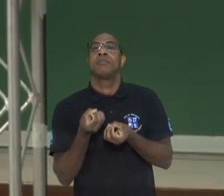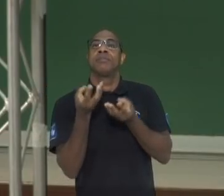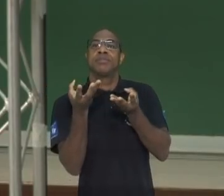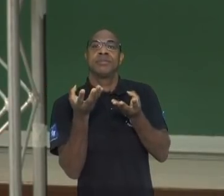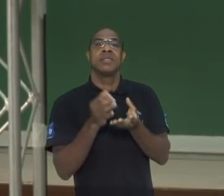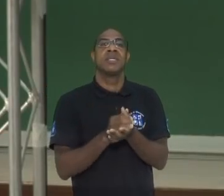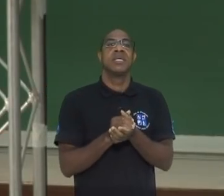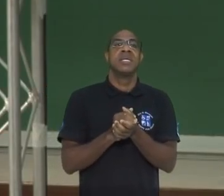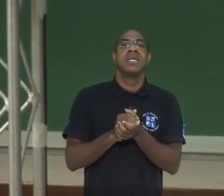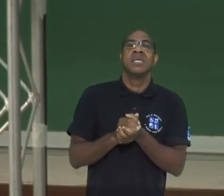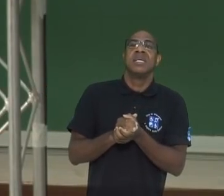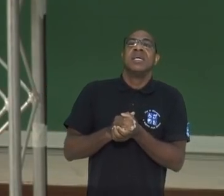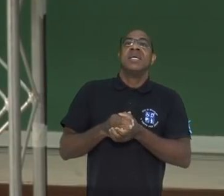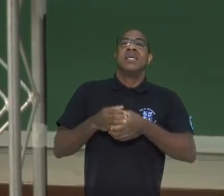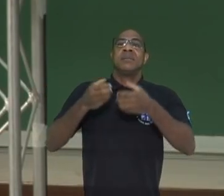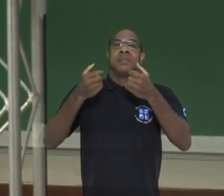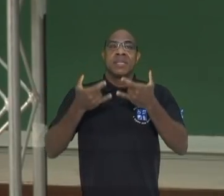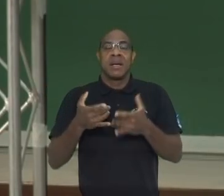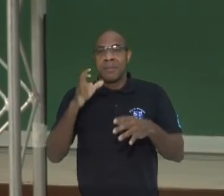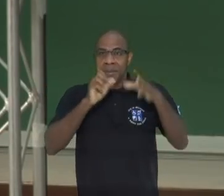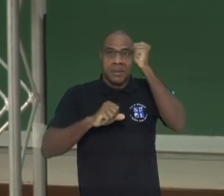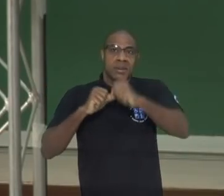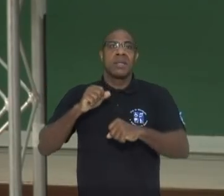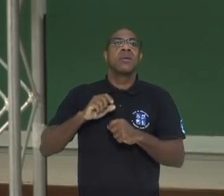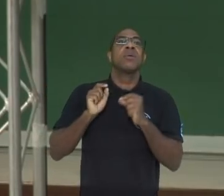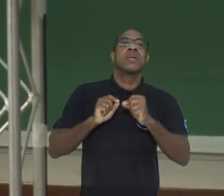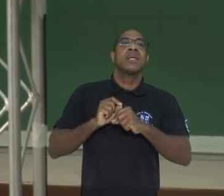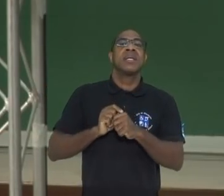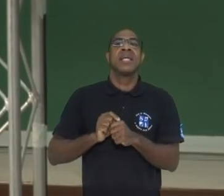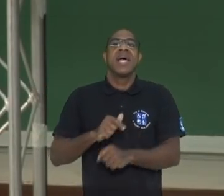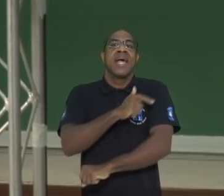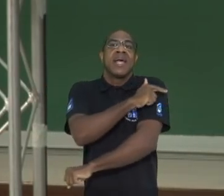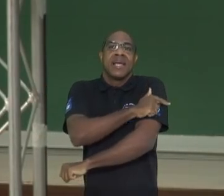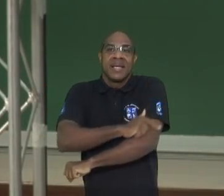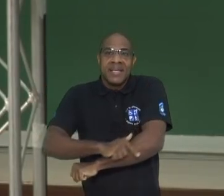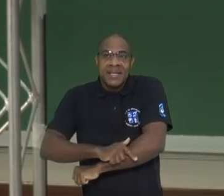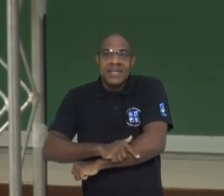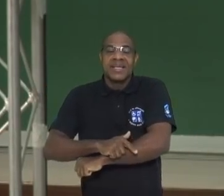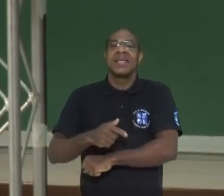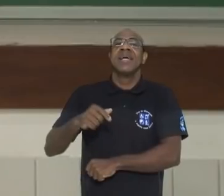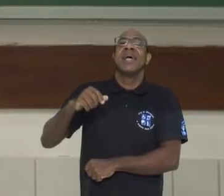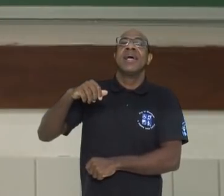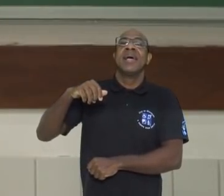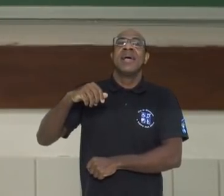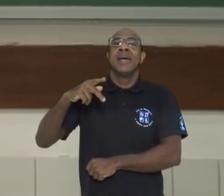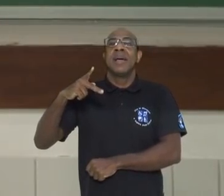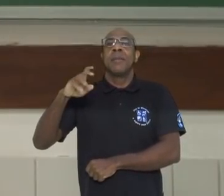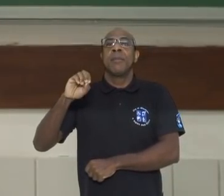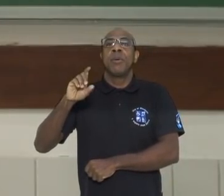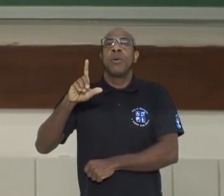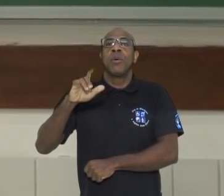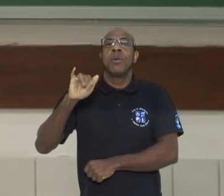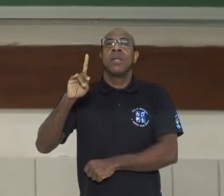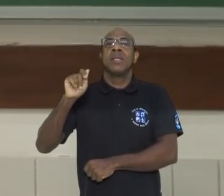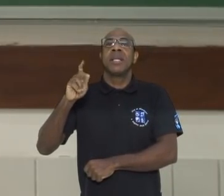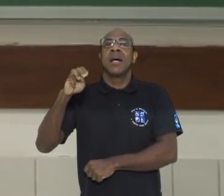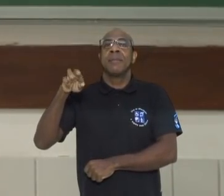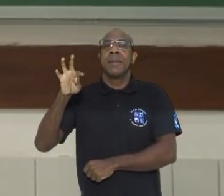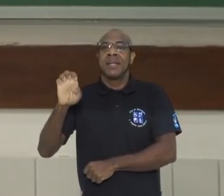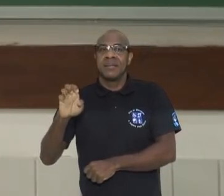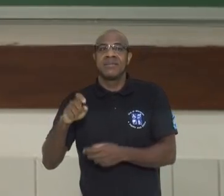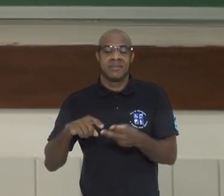o que é polidamente, que significa educadamente, e aprendemos o significado